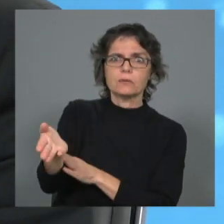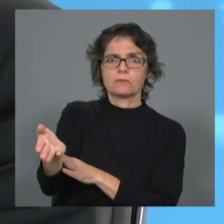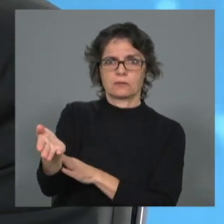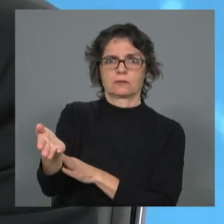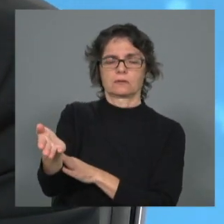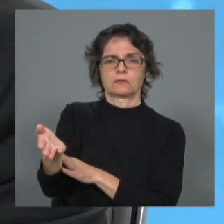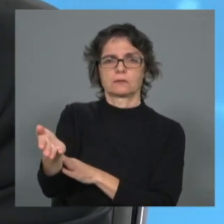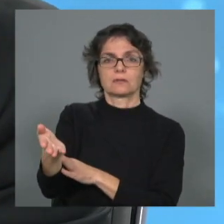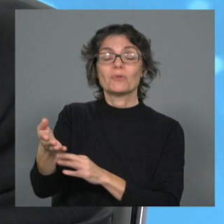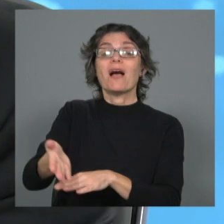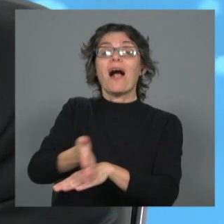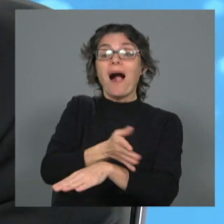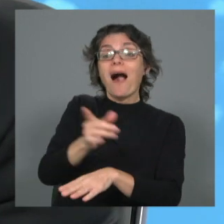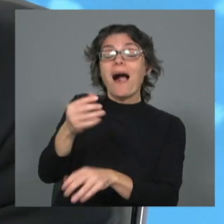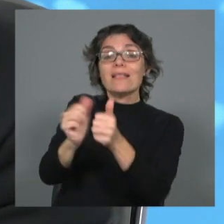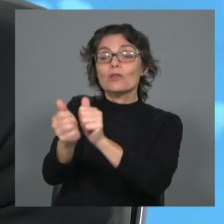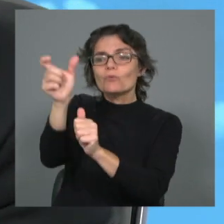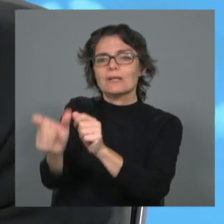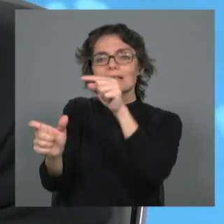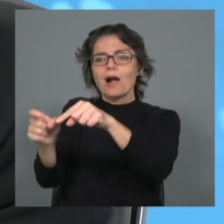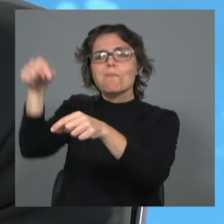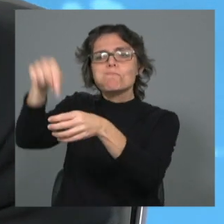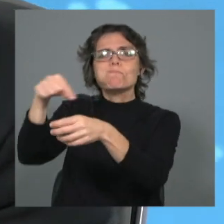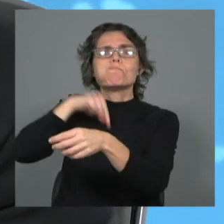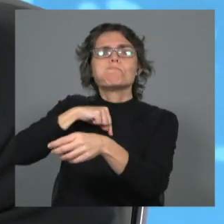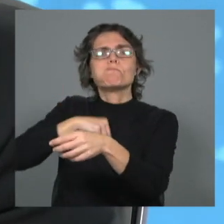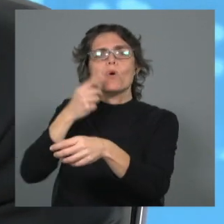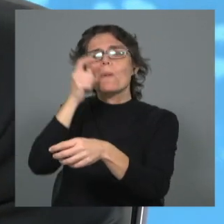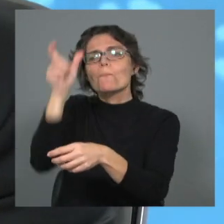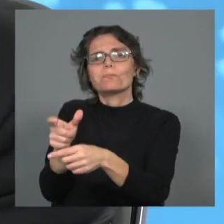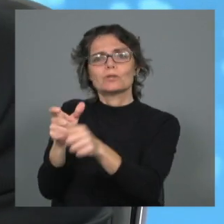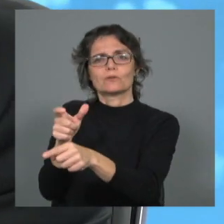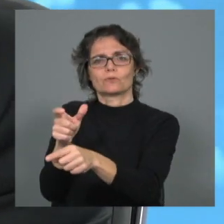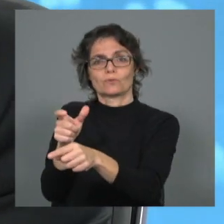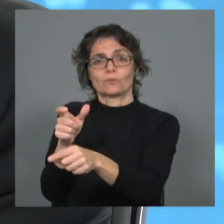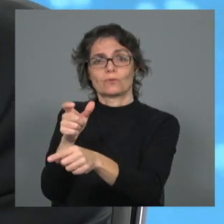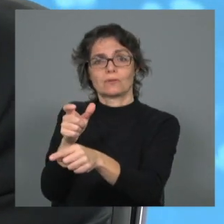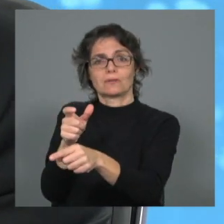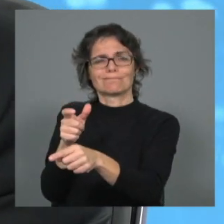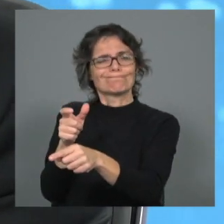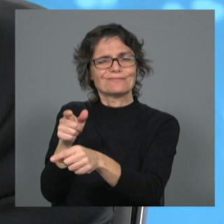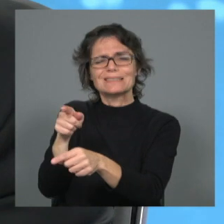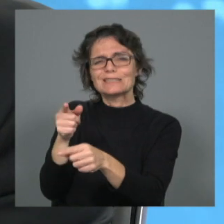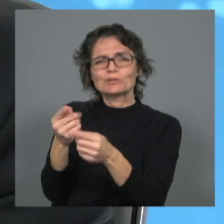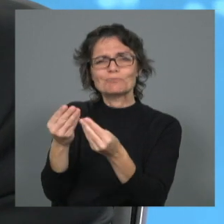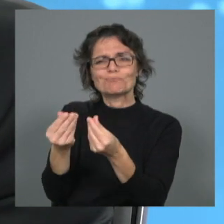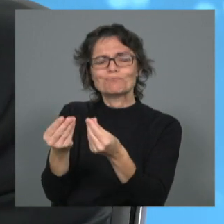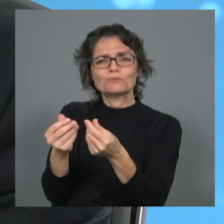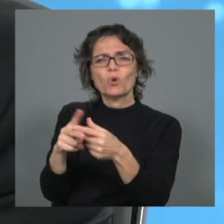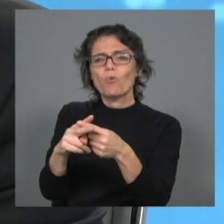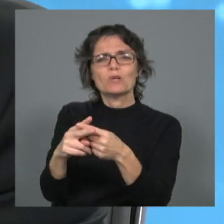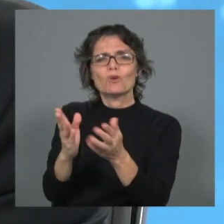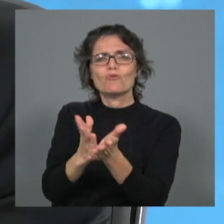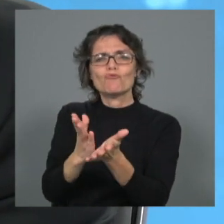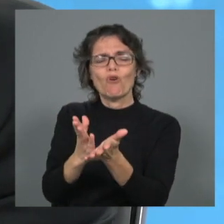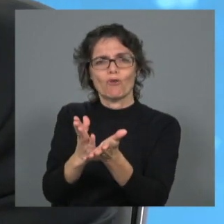antes da atleta existe uma pessoa. E hoje em dia, muitas vezes, a competição perde essa noção de valorizar